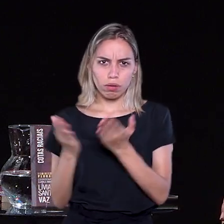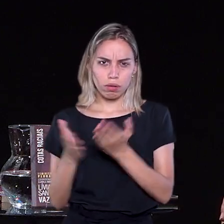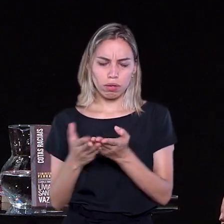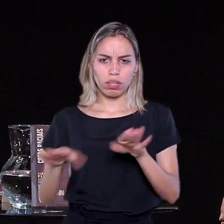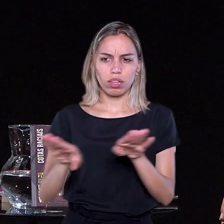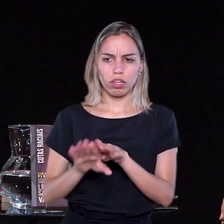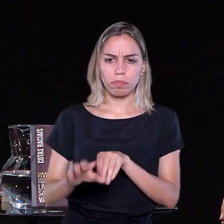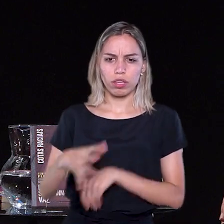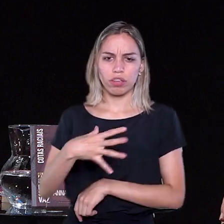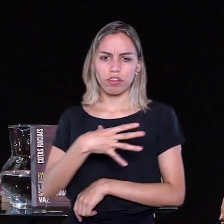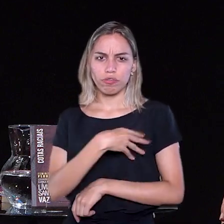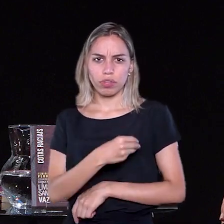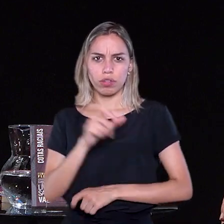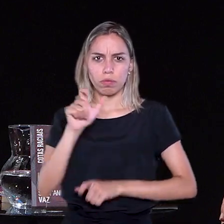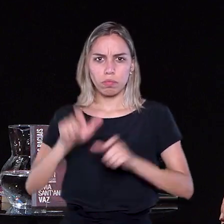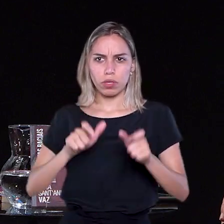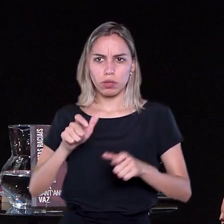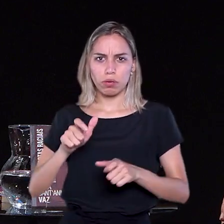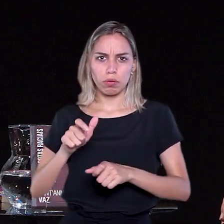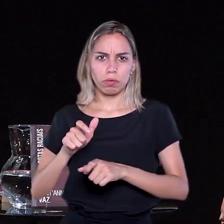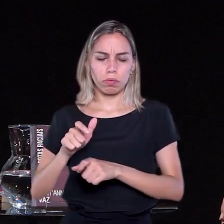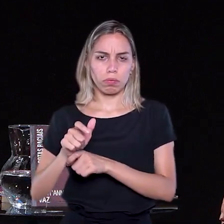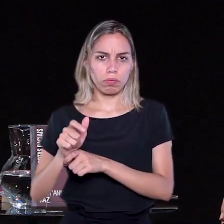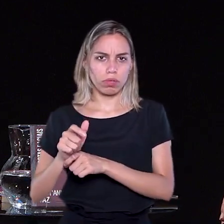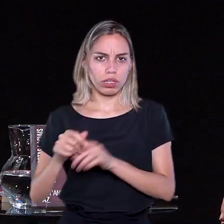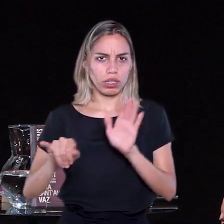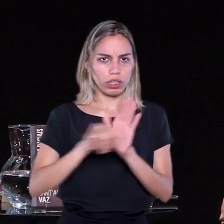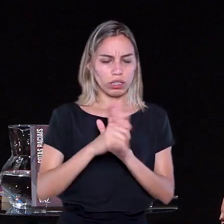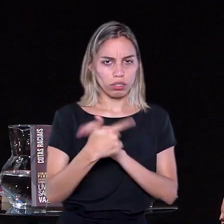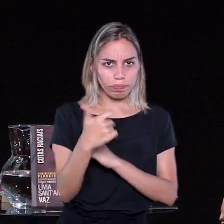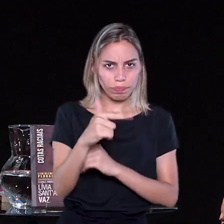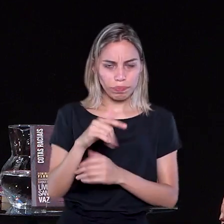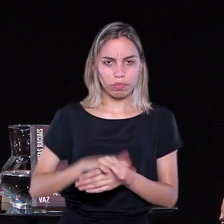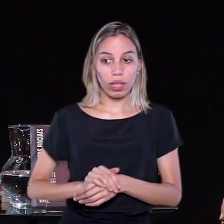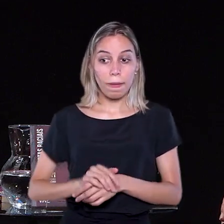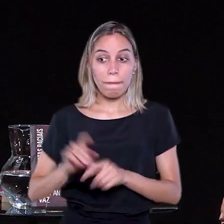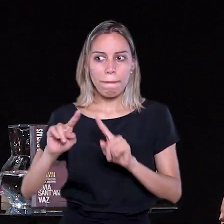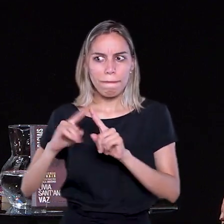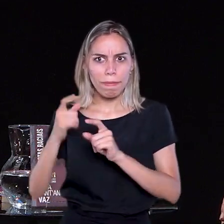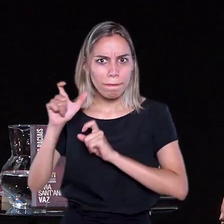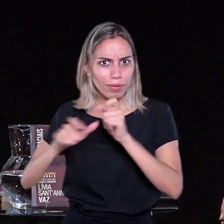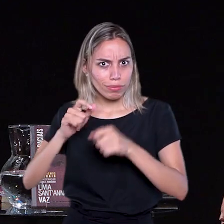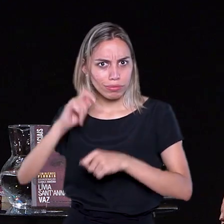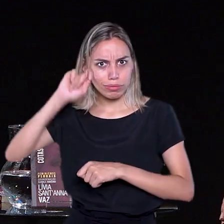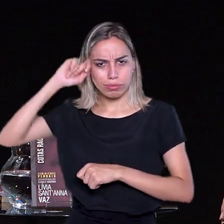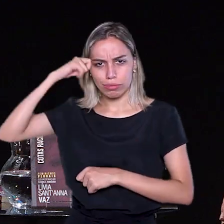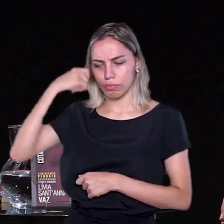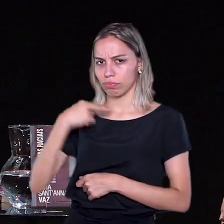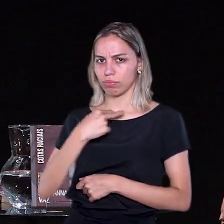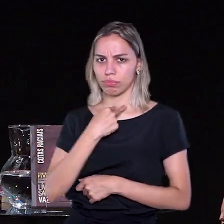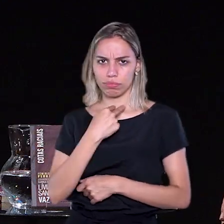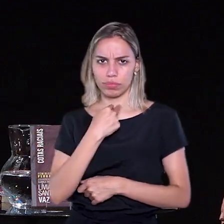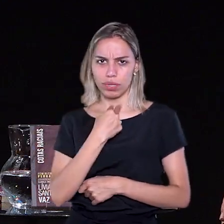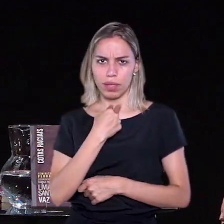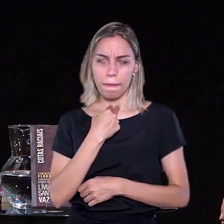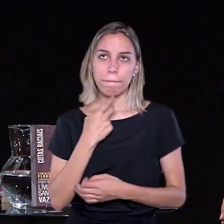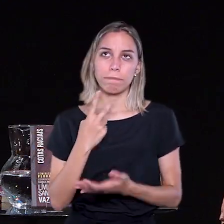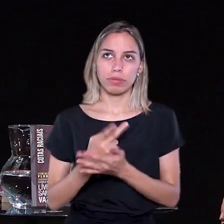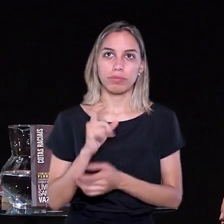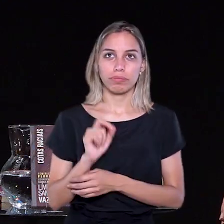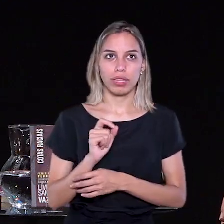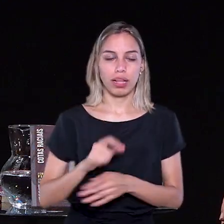de indigentes, né, órfãos, exceto escravos. Mesmo com a preocupação social